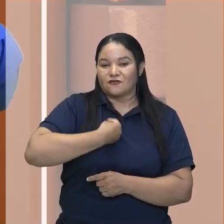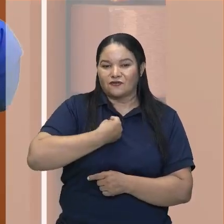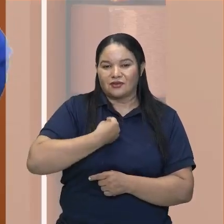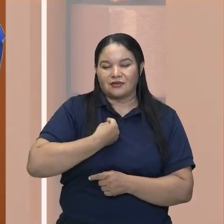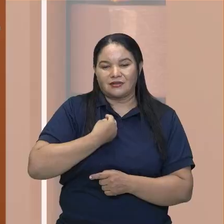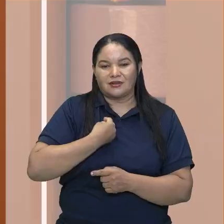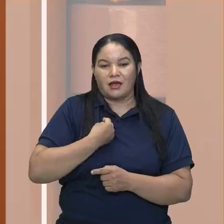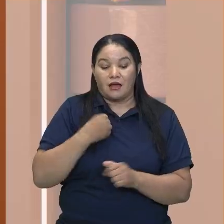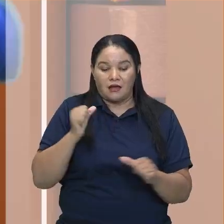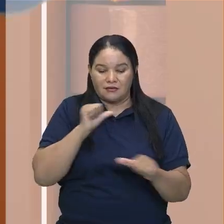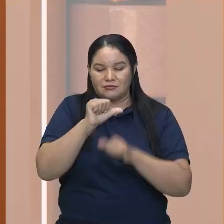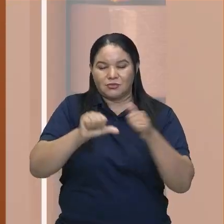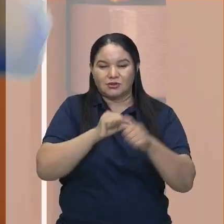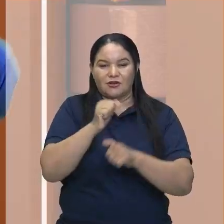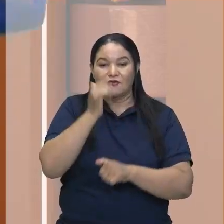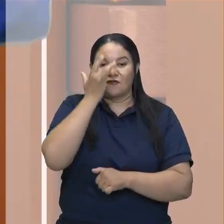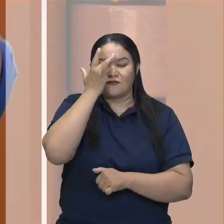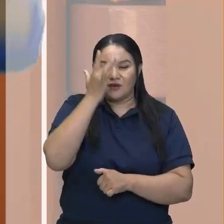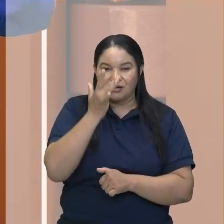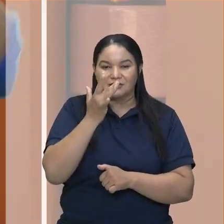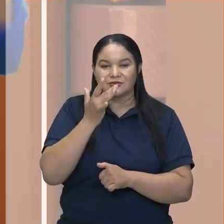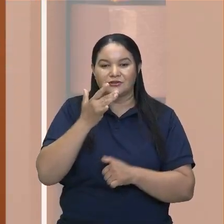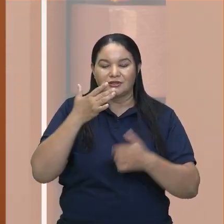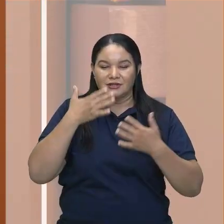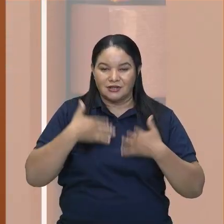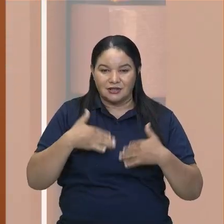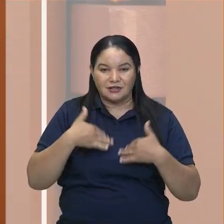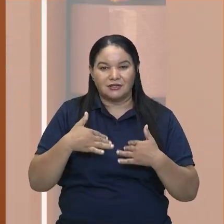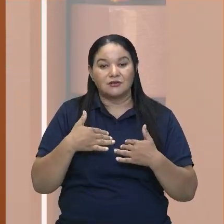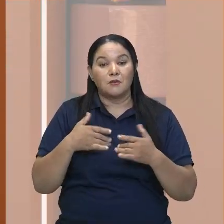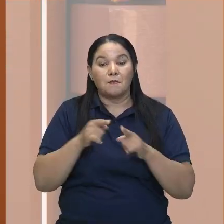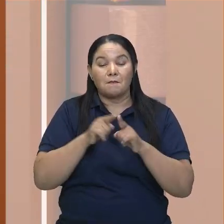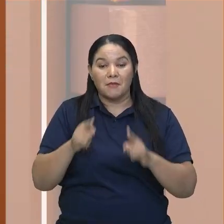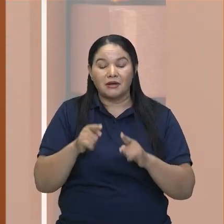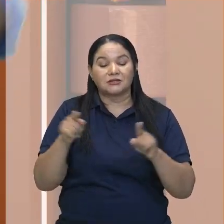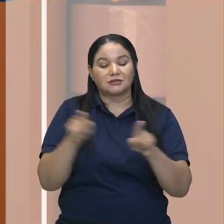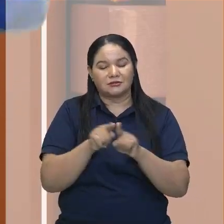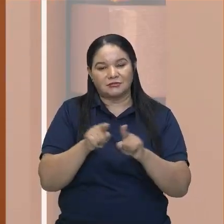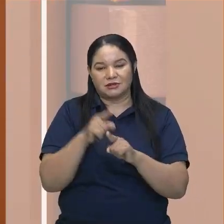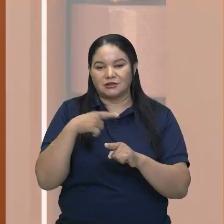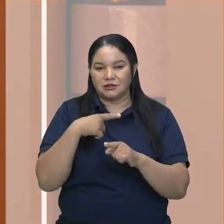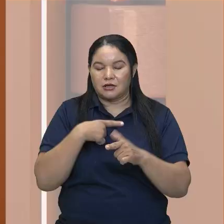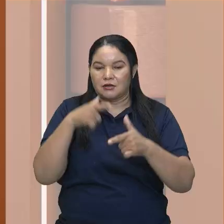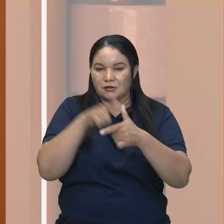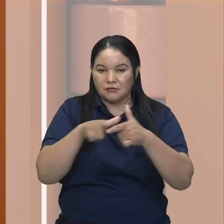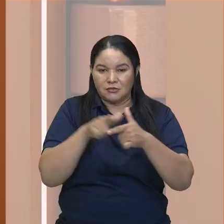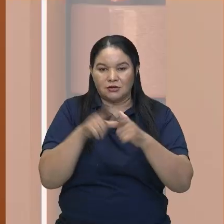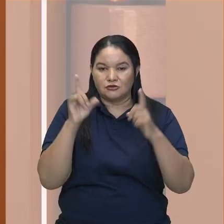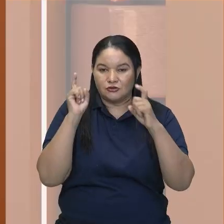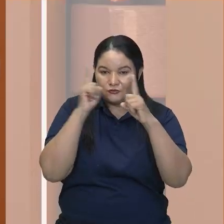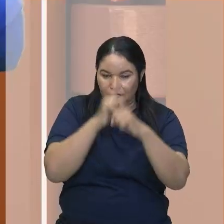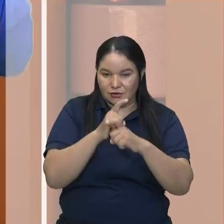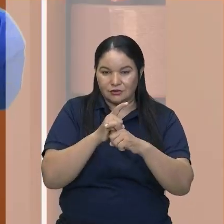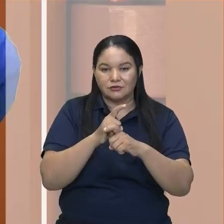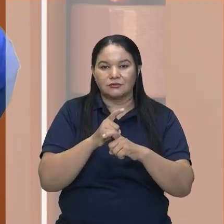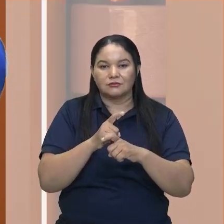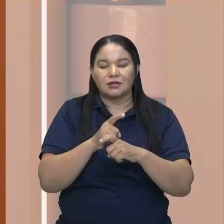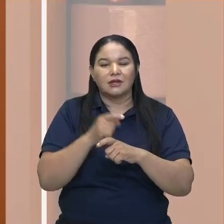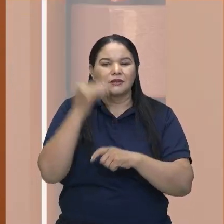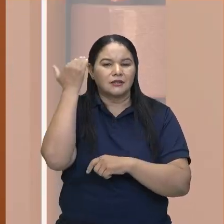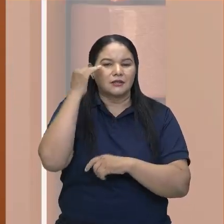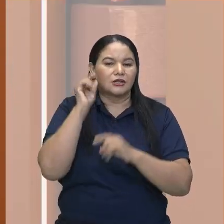fácil, mais tranquila, mesmo tendo que superar todos esses obstáculos. E entendendo que